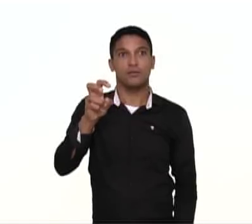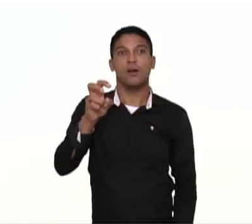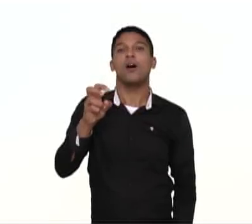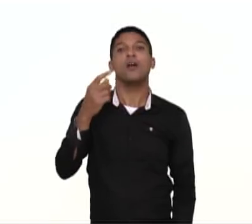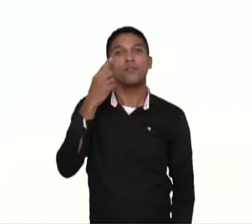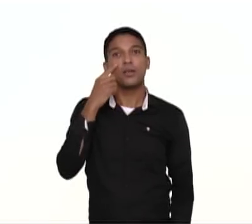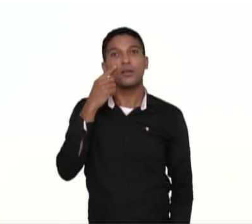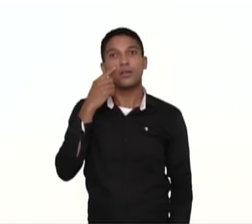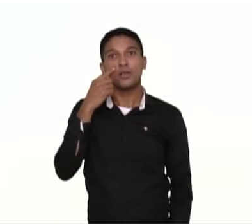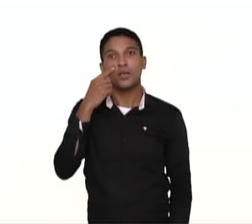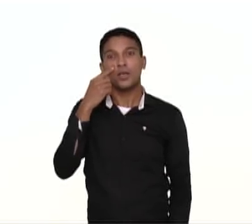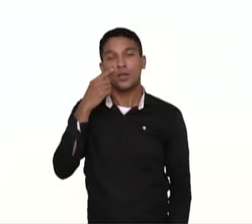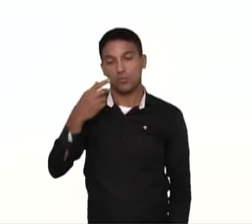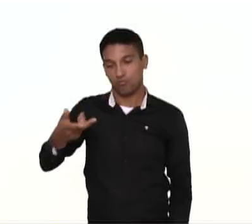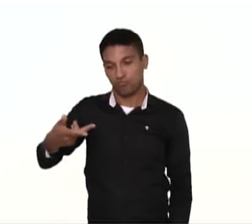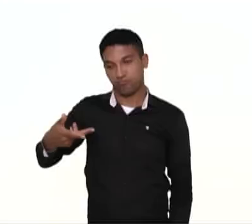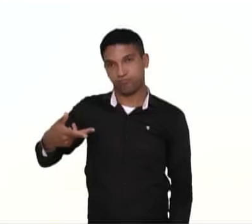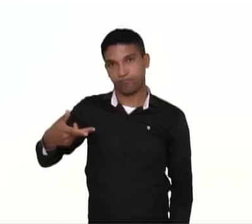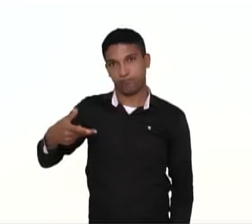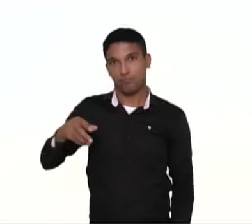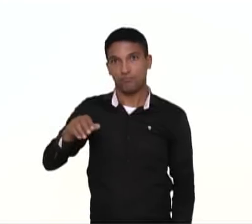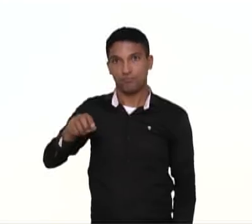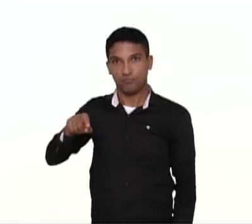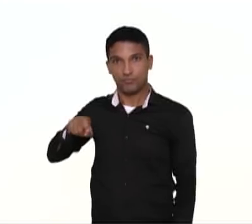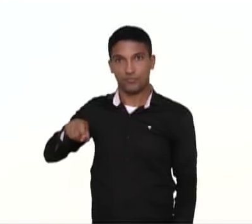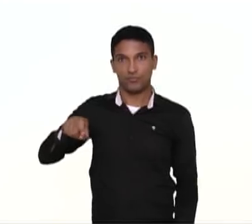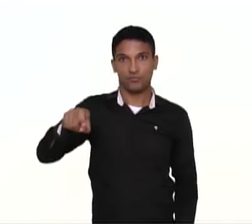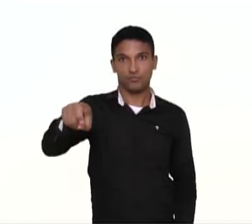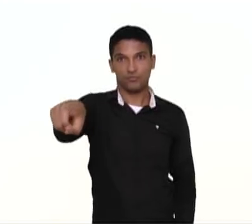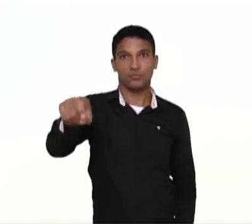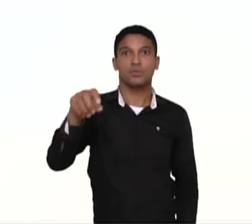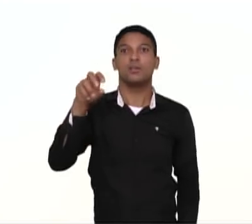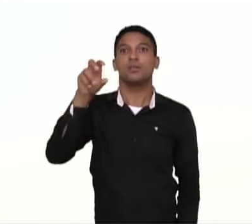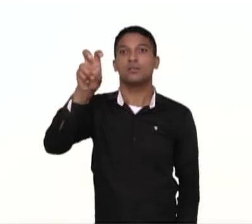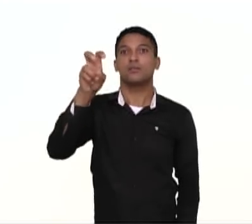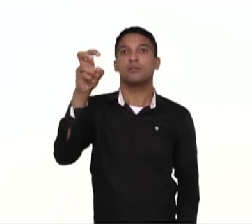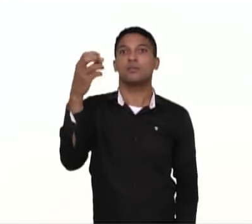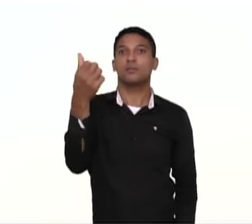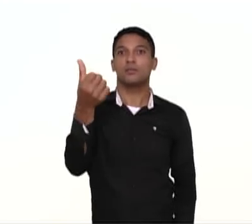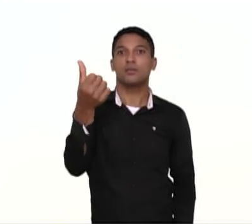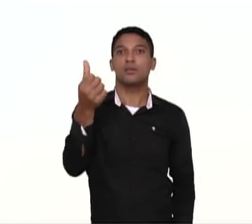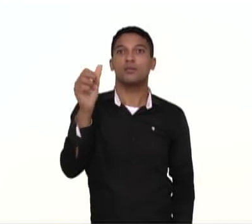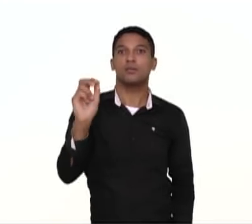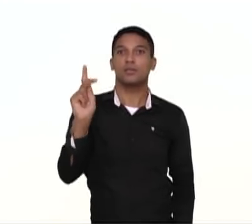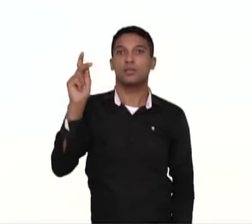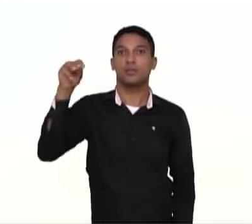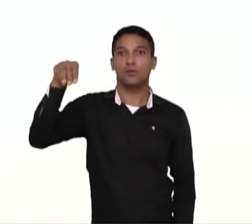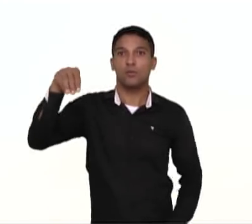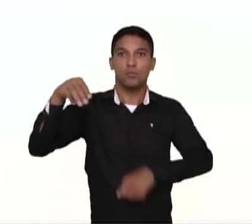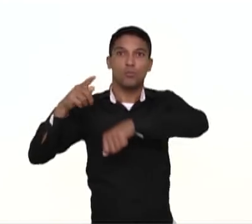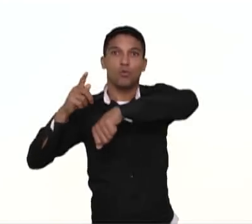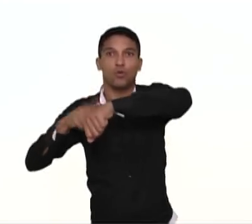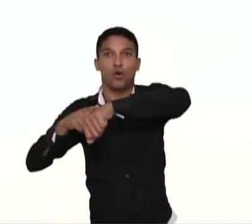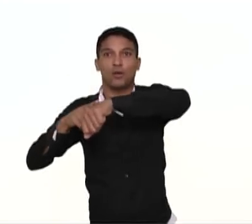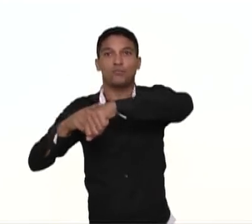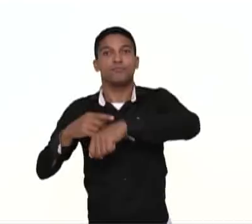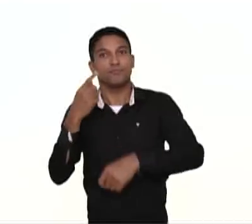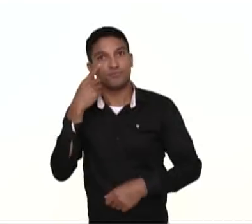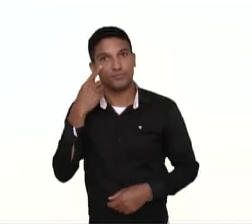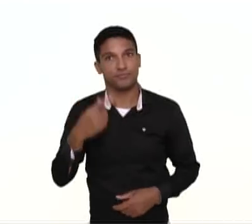hora. Certinho? Resposta, letra C. Ok?